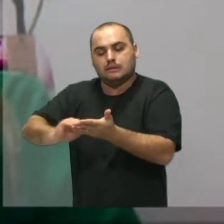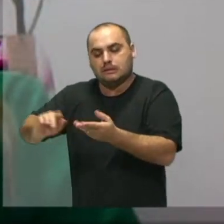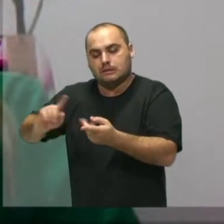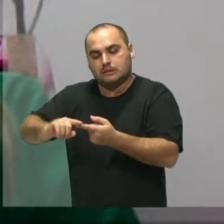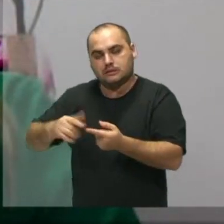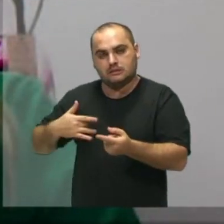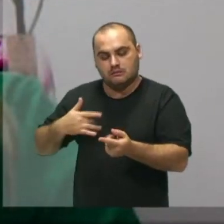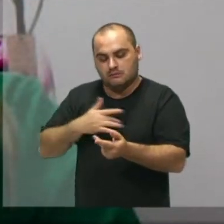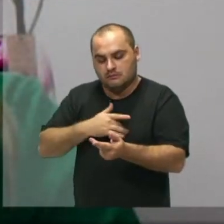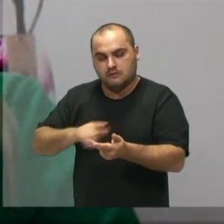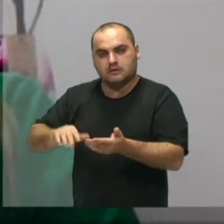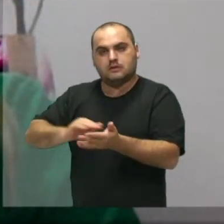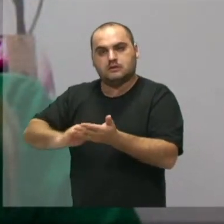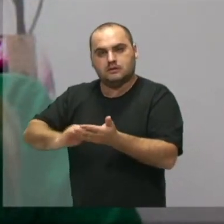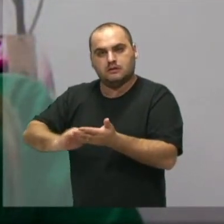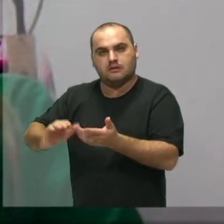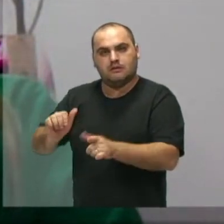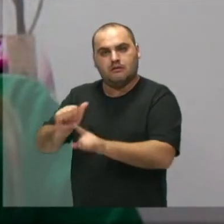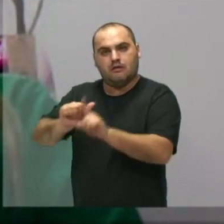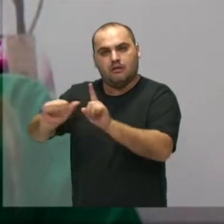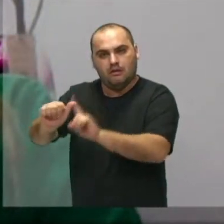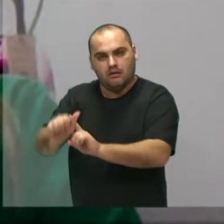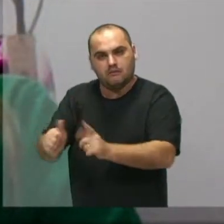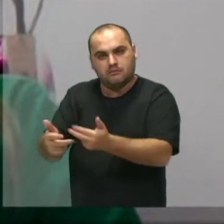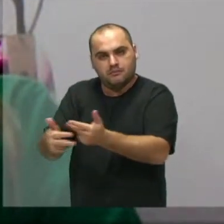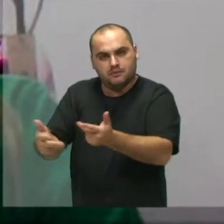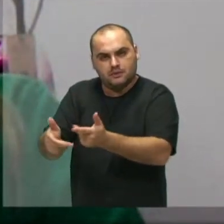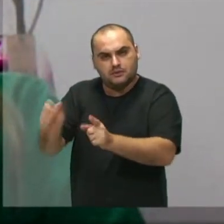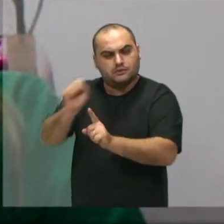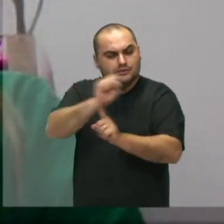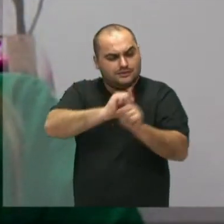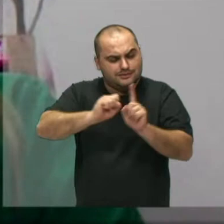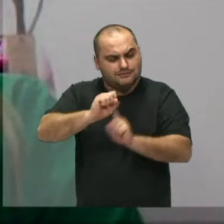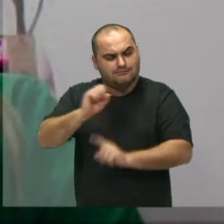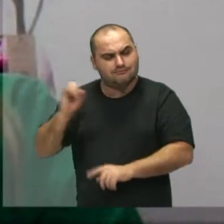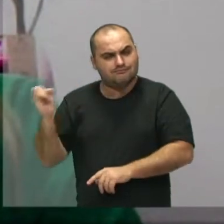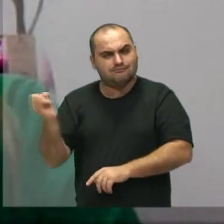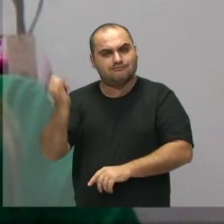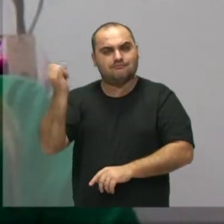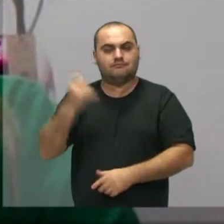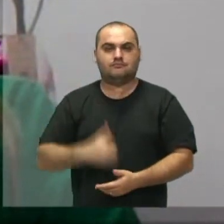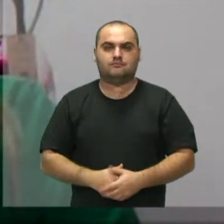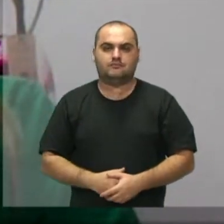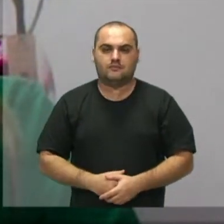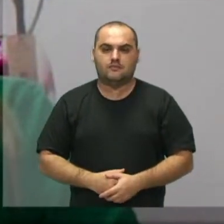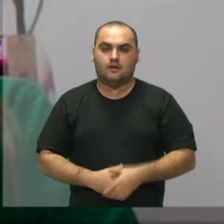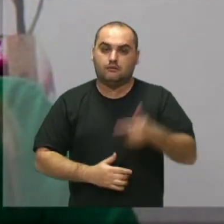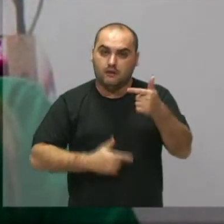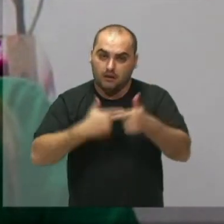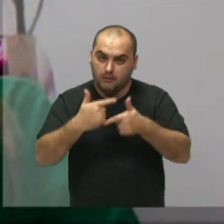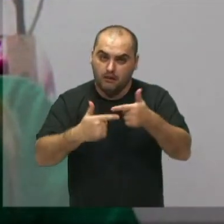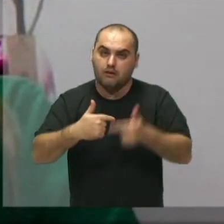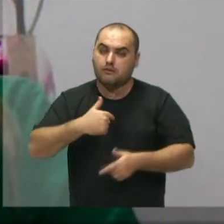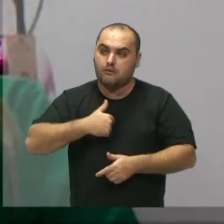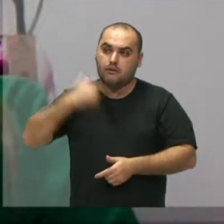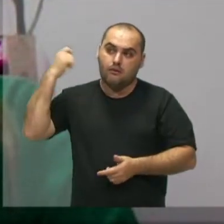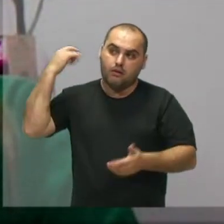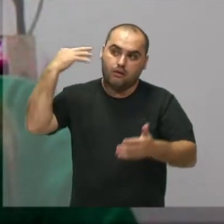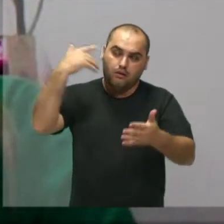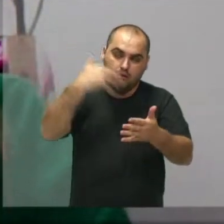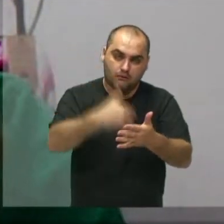entre outras. Então, eu penso que o social é muito importante, né? O trabalho que eu venho realizando